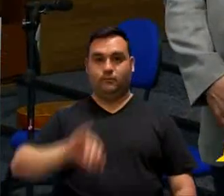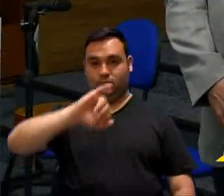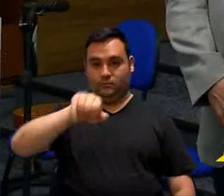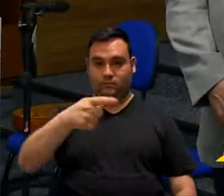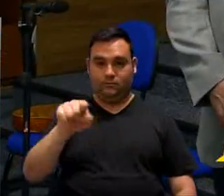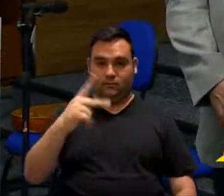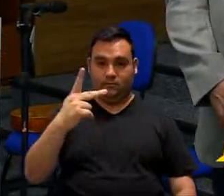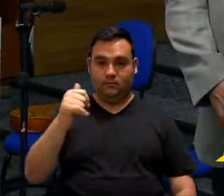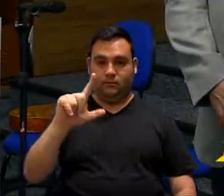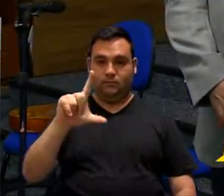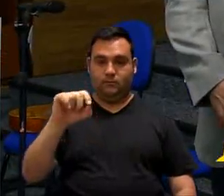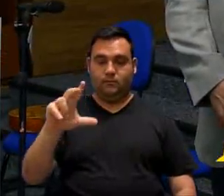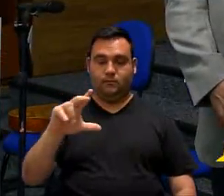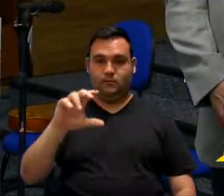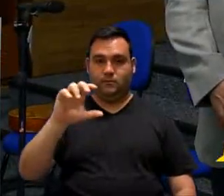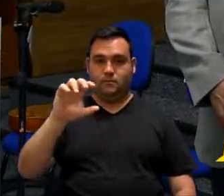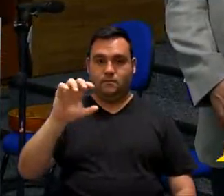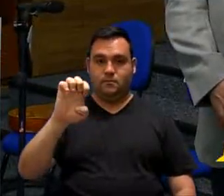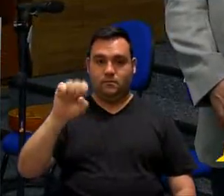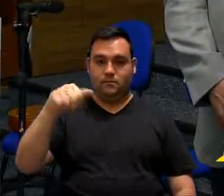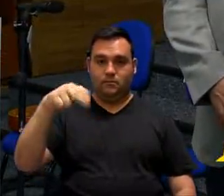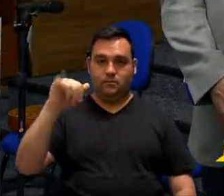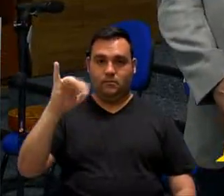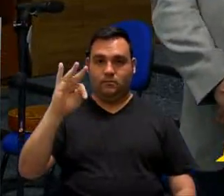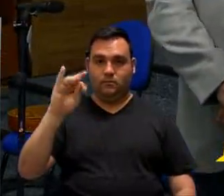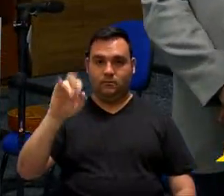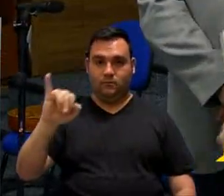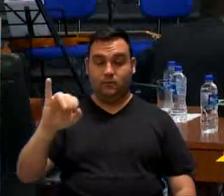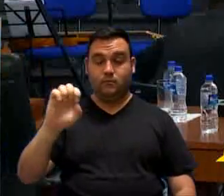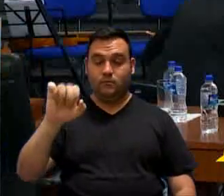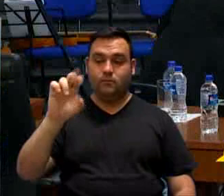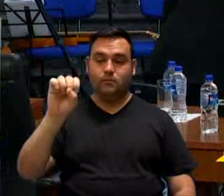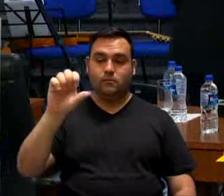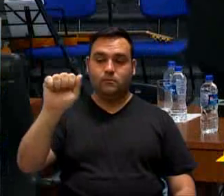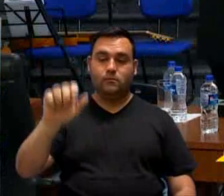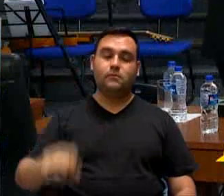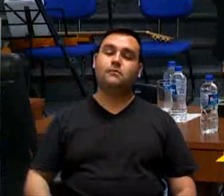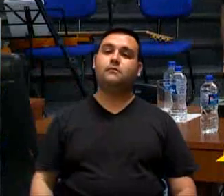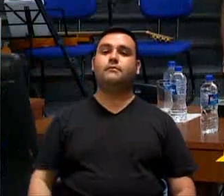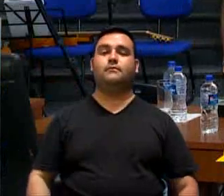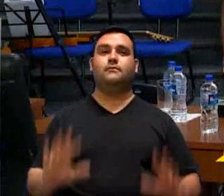João Paulo Ismaniotti de Souza.